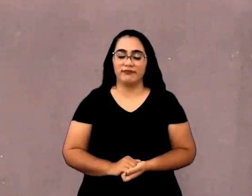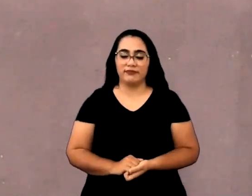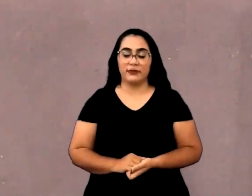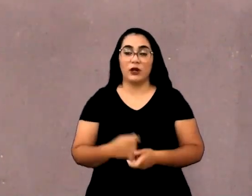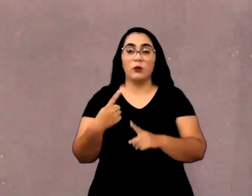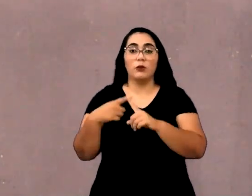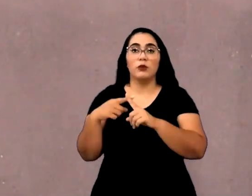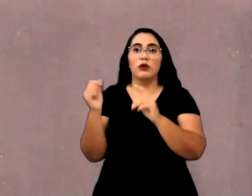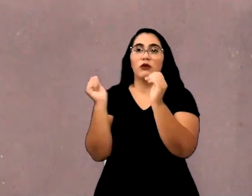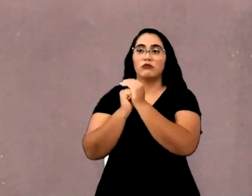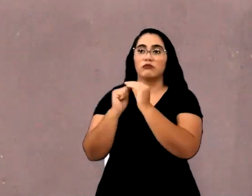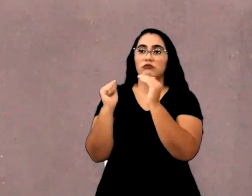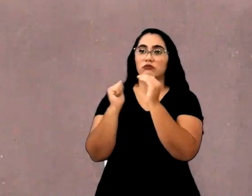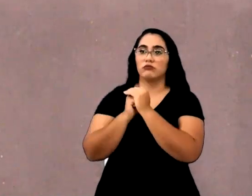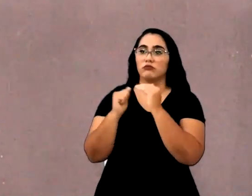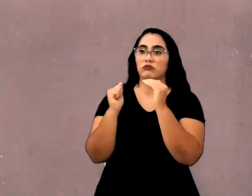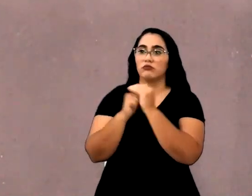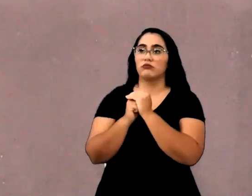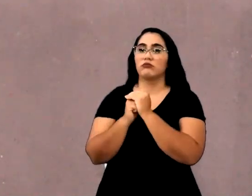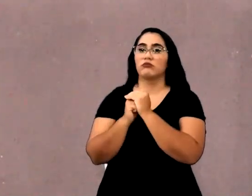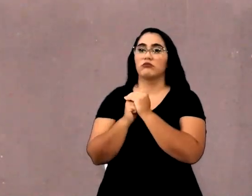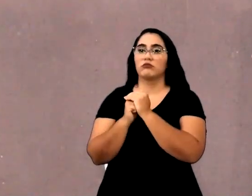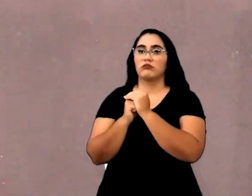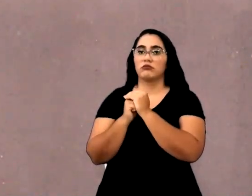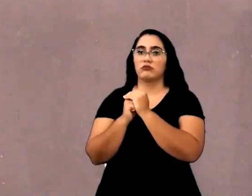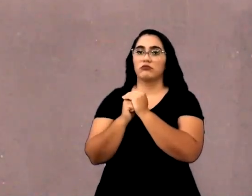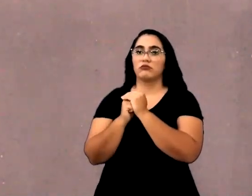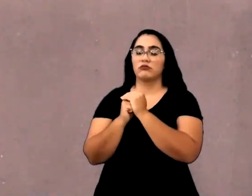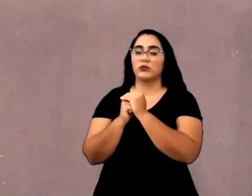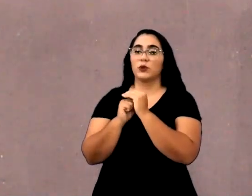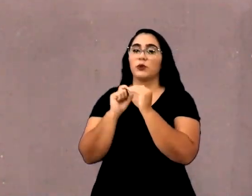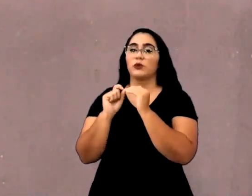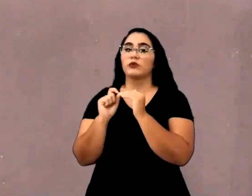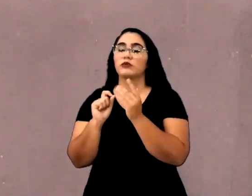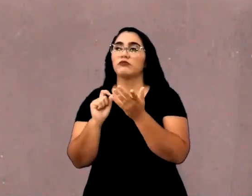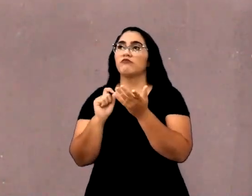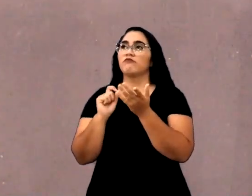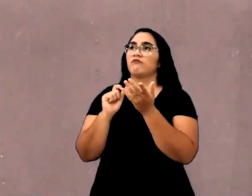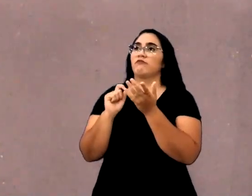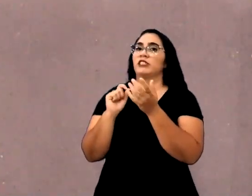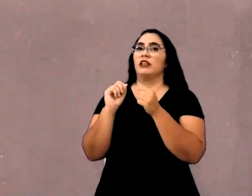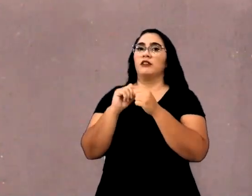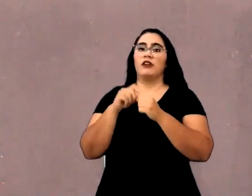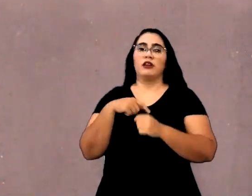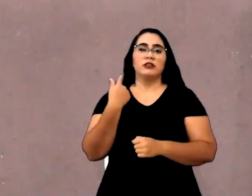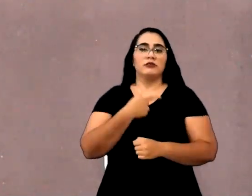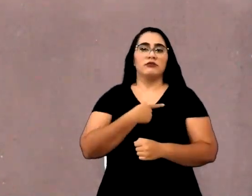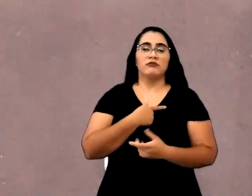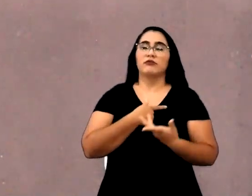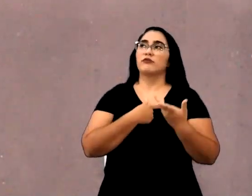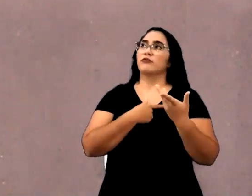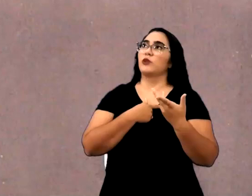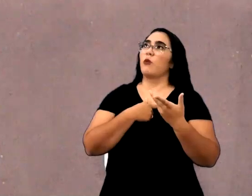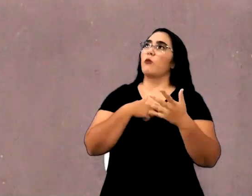Porque a oração é onde move o braço do Todo-Poderoso.